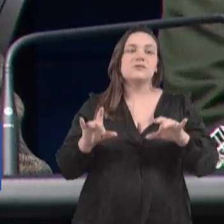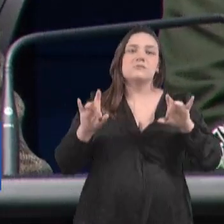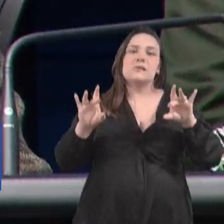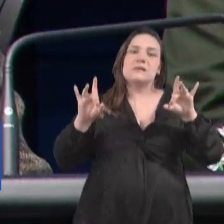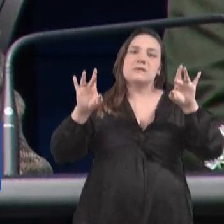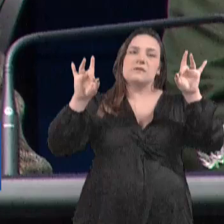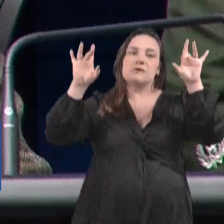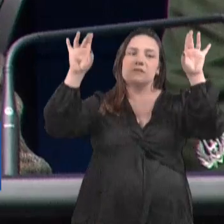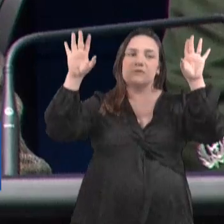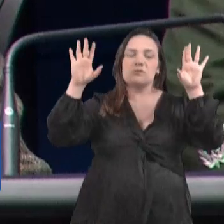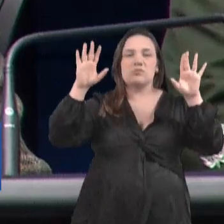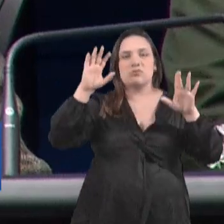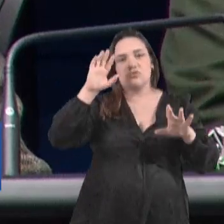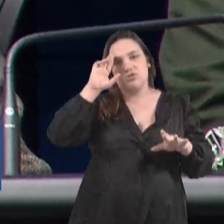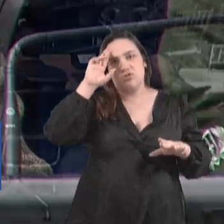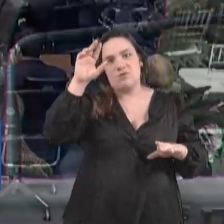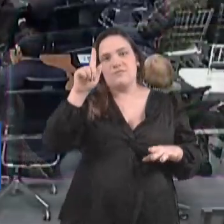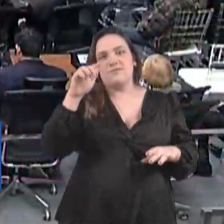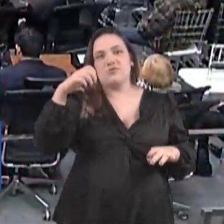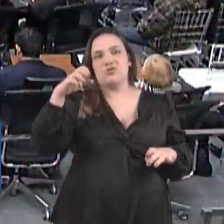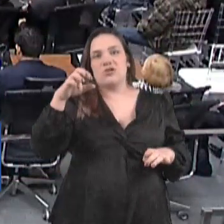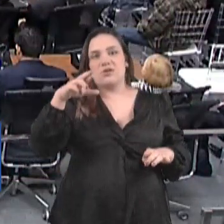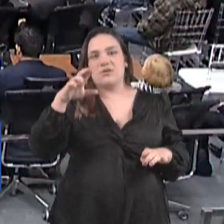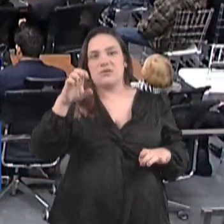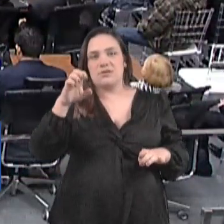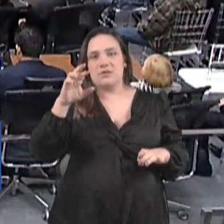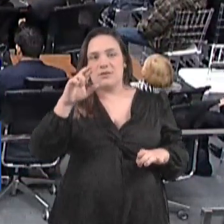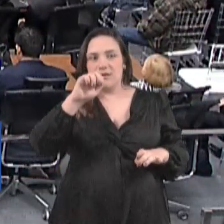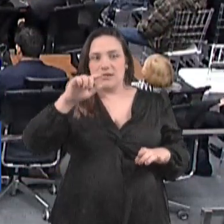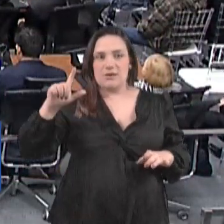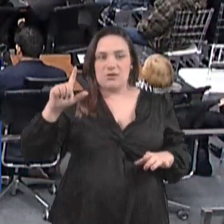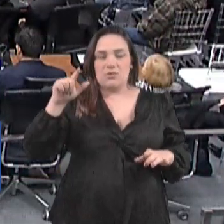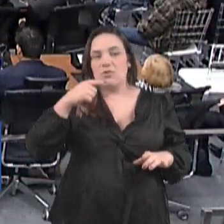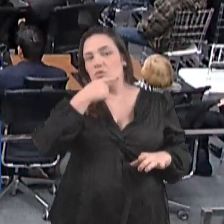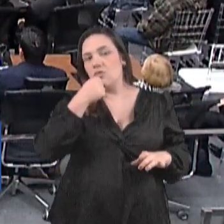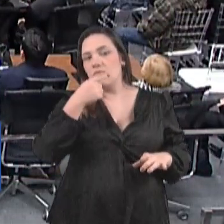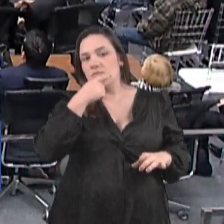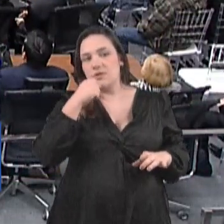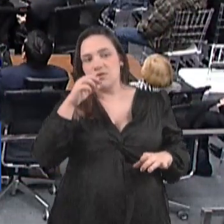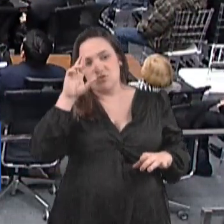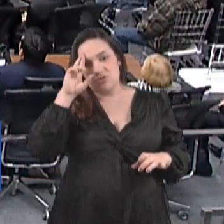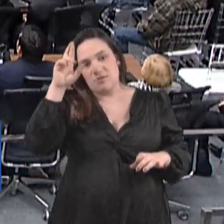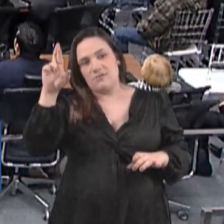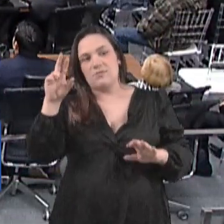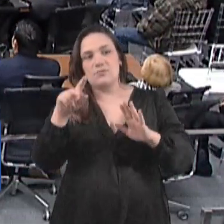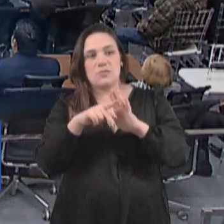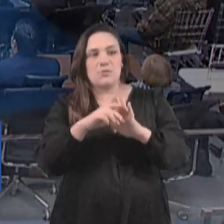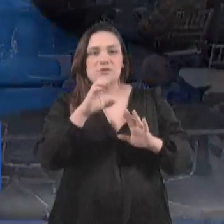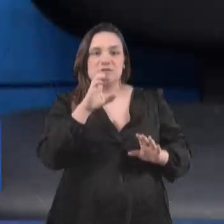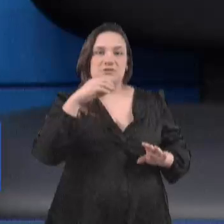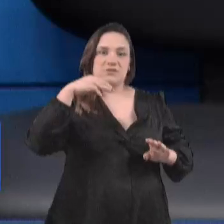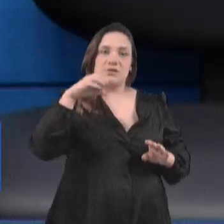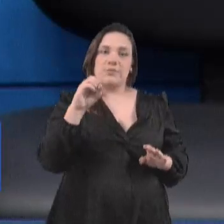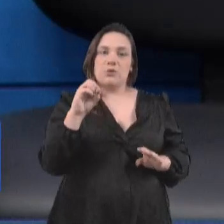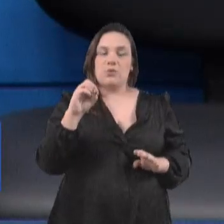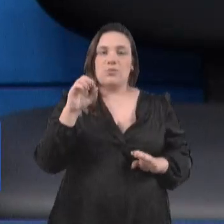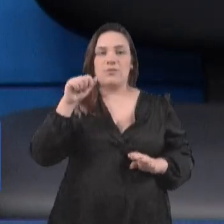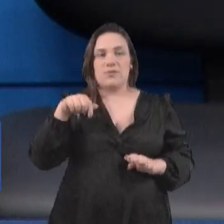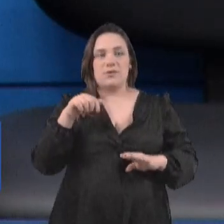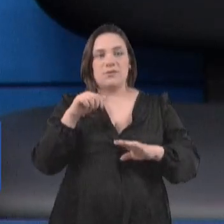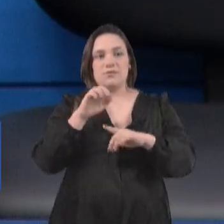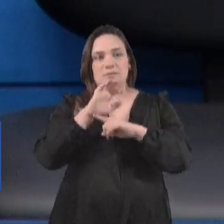Excelentíssimo senhor General de Exército Luiz Fernando Estorrilho Baganha, comandante do Comando Militar do